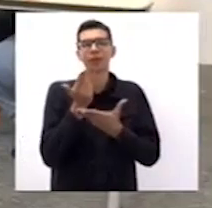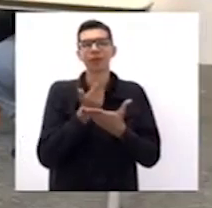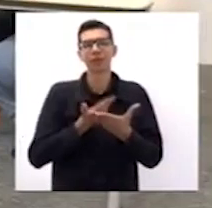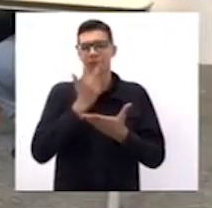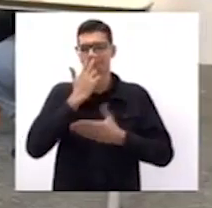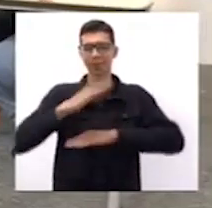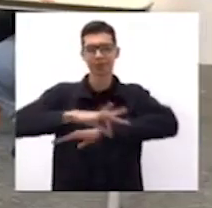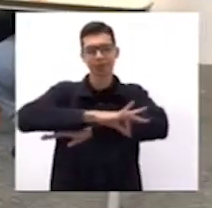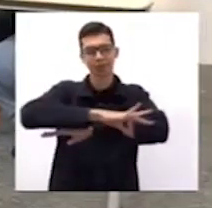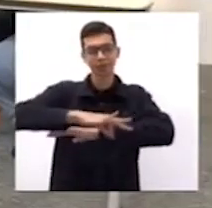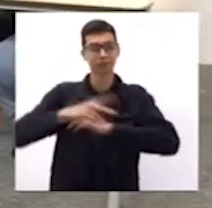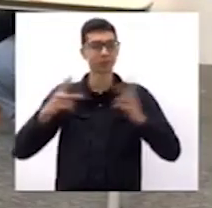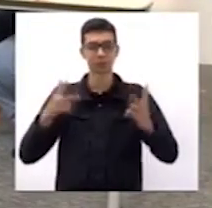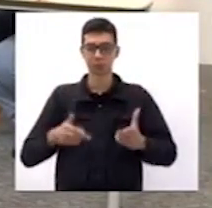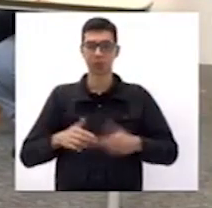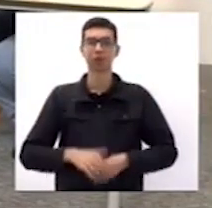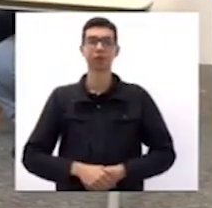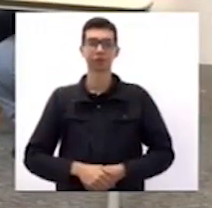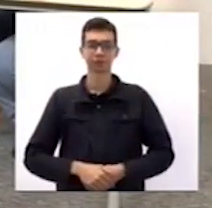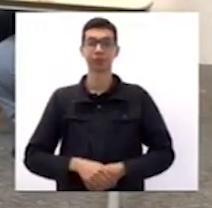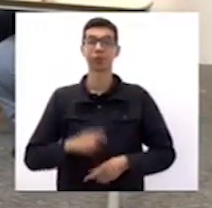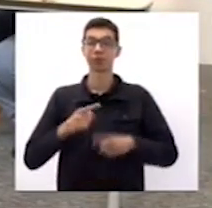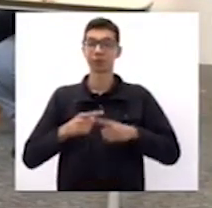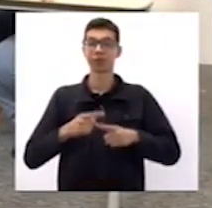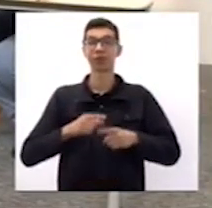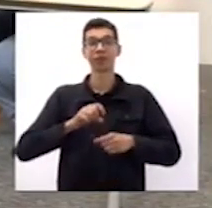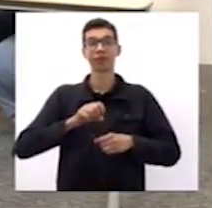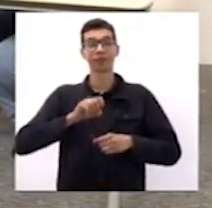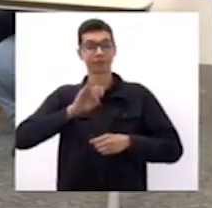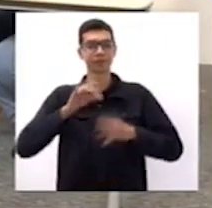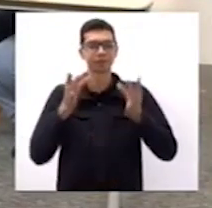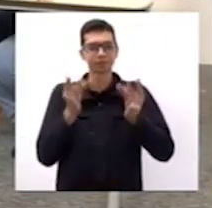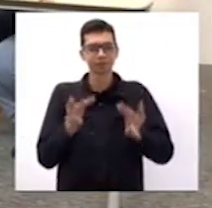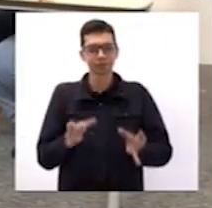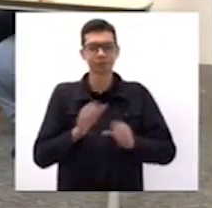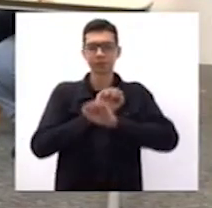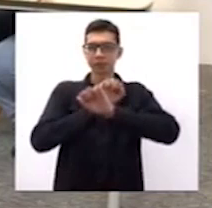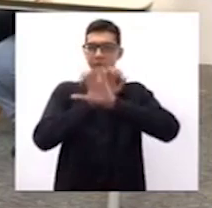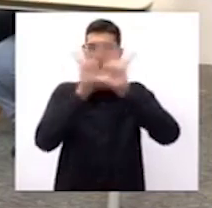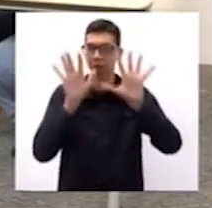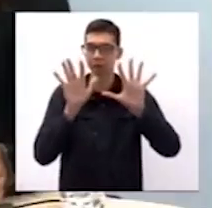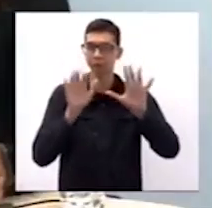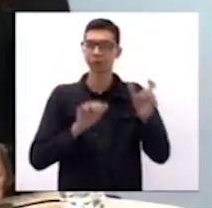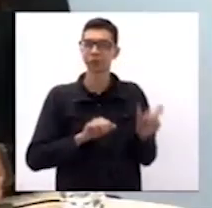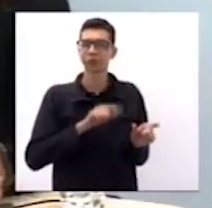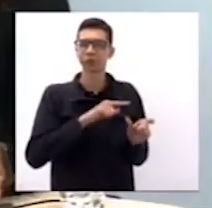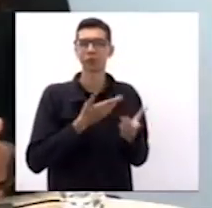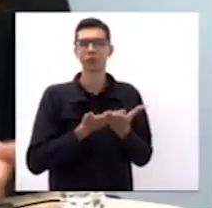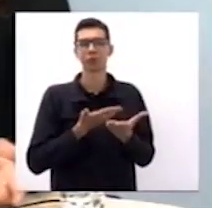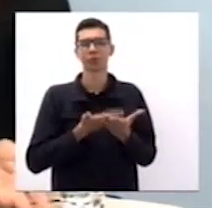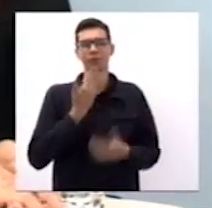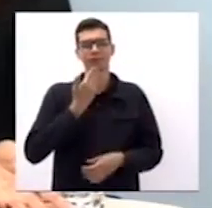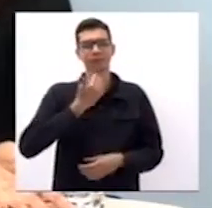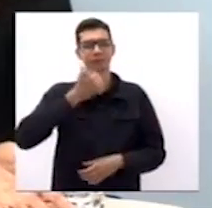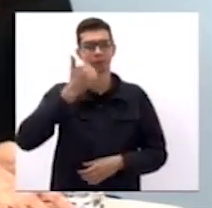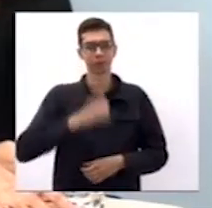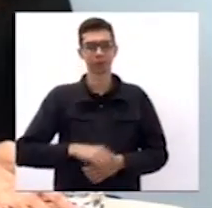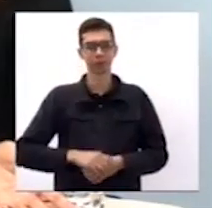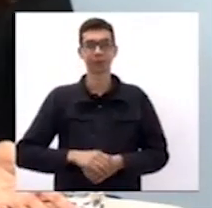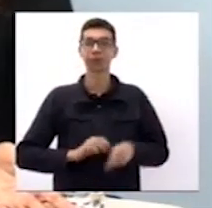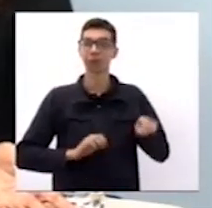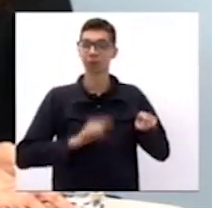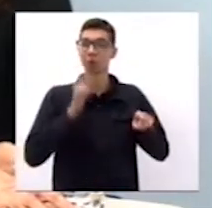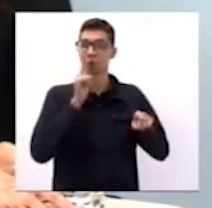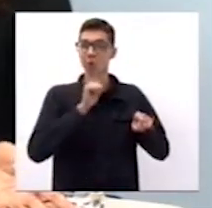pedagógica, né? Quanto mais claro esse roteiro estiver, mais detalhado para o nosso estudante, melhor ele vai desempenhar